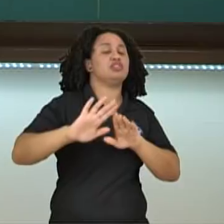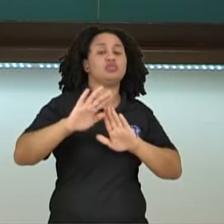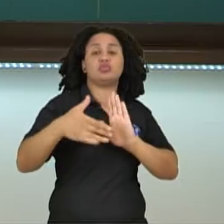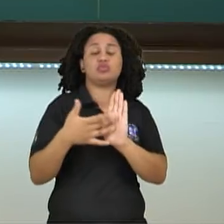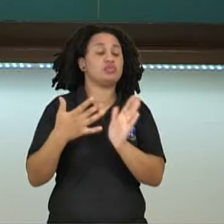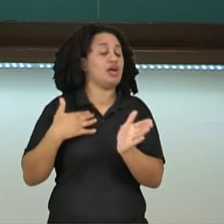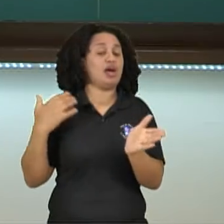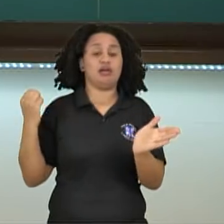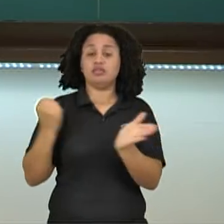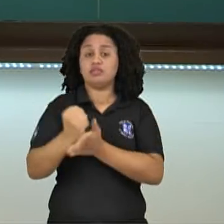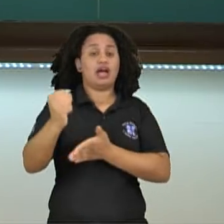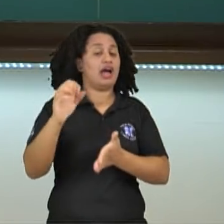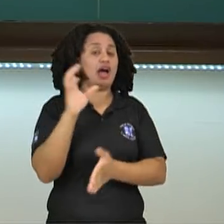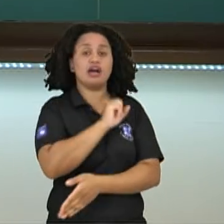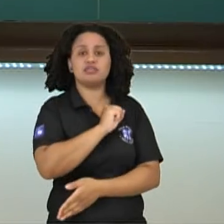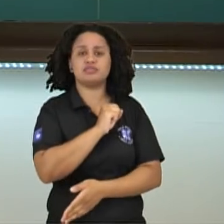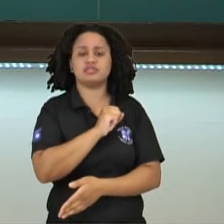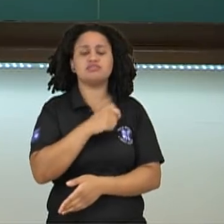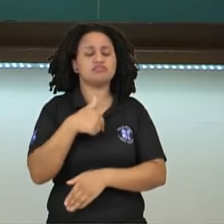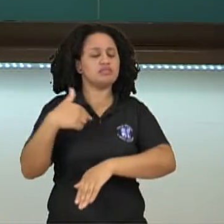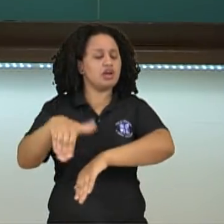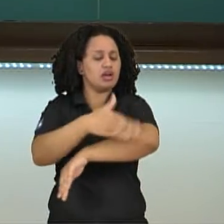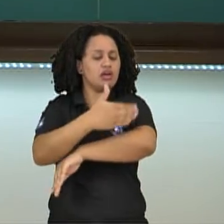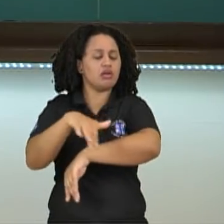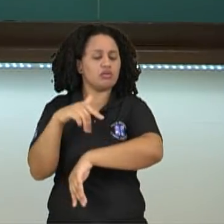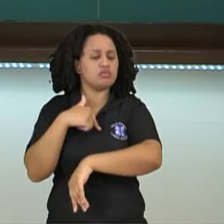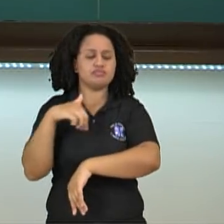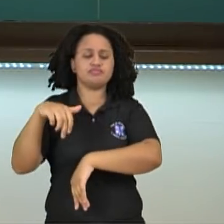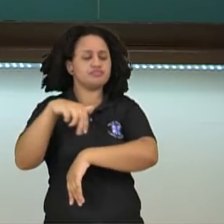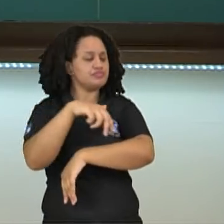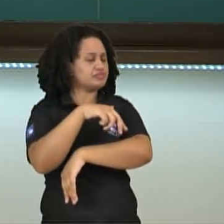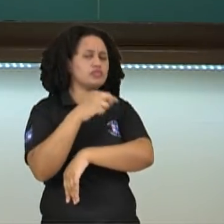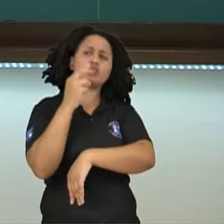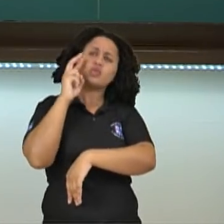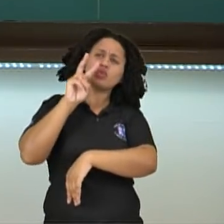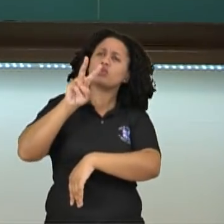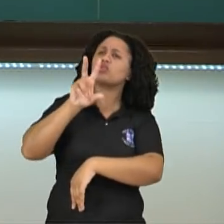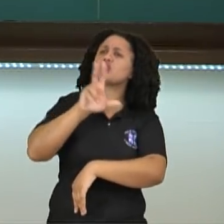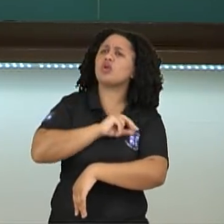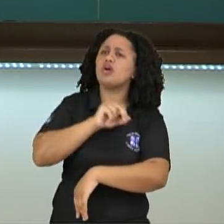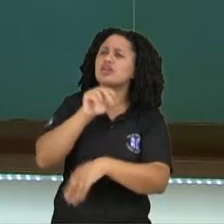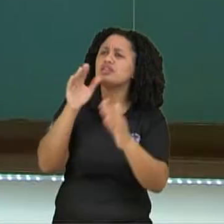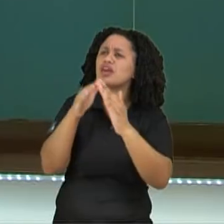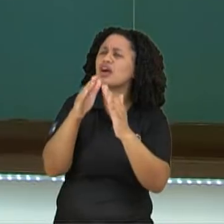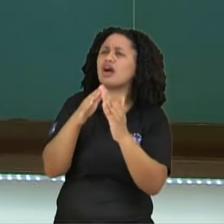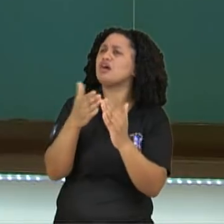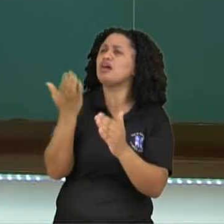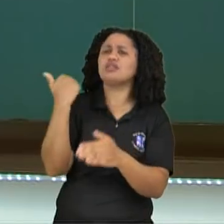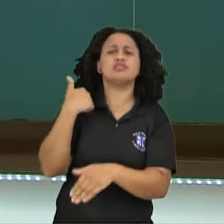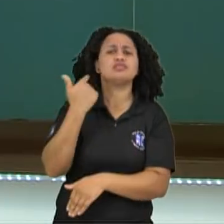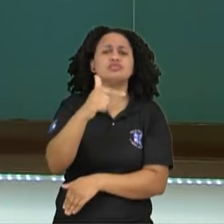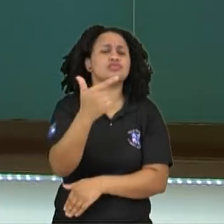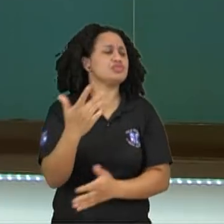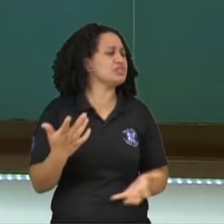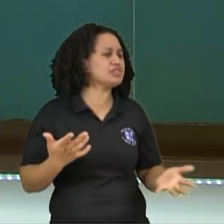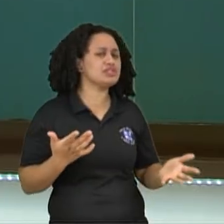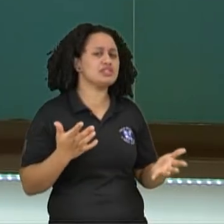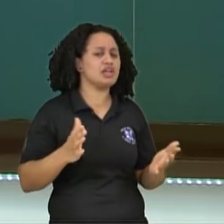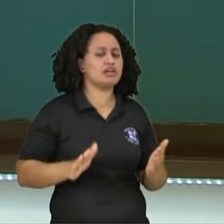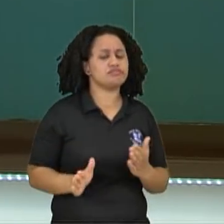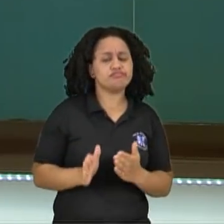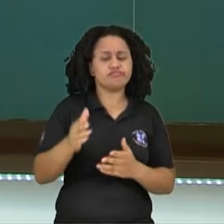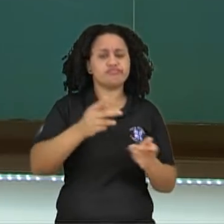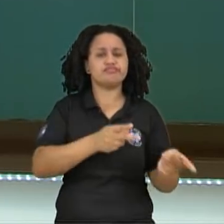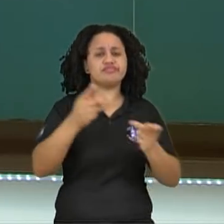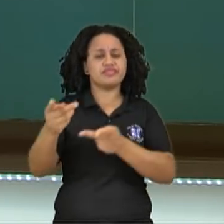você passa numa rua, como diz o outro, nossa, parece que não tinha aquelas casas, agora tem. Você vai numa cidade, meu Deus, como transformou essa